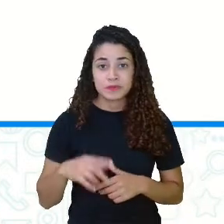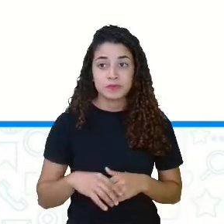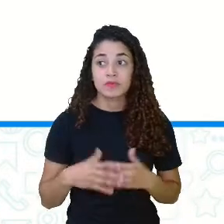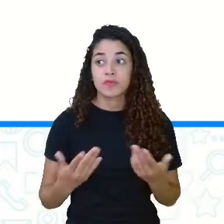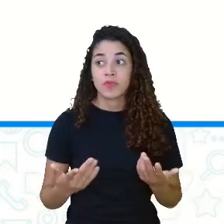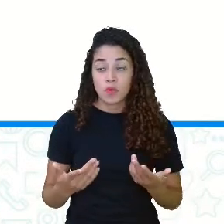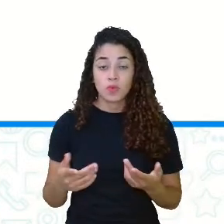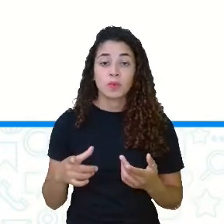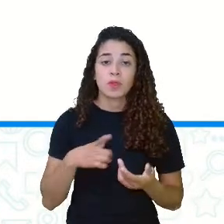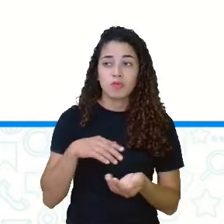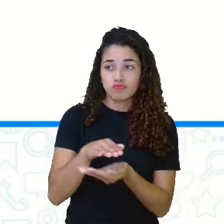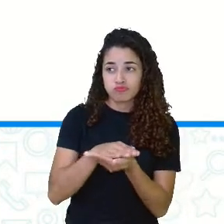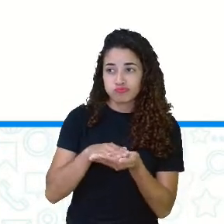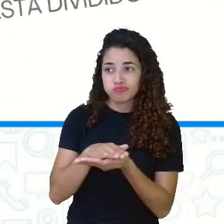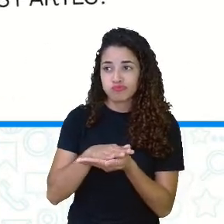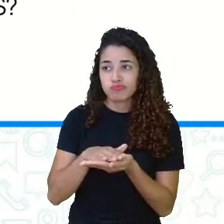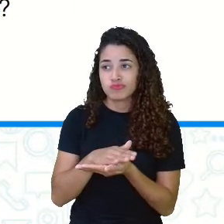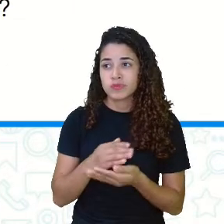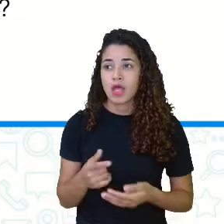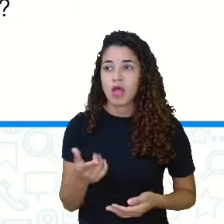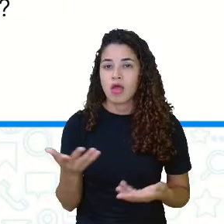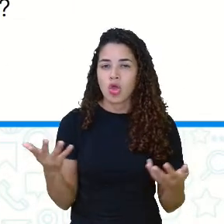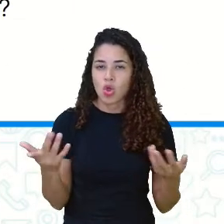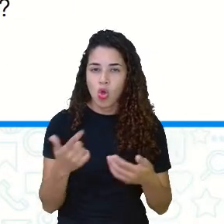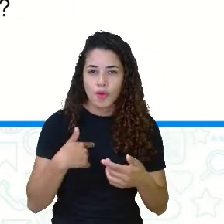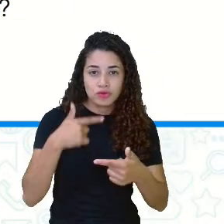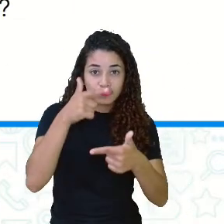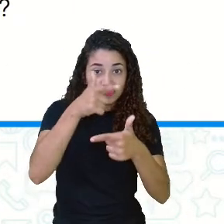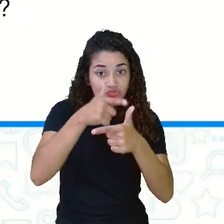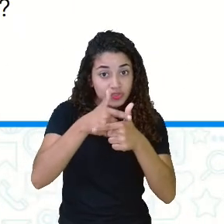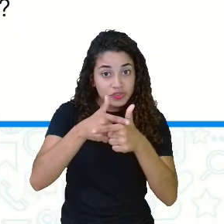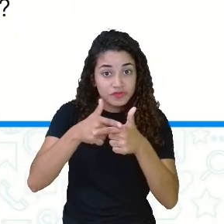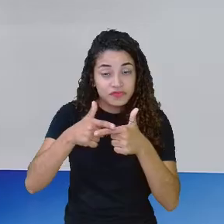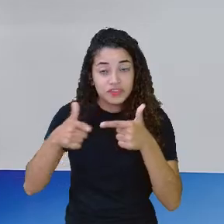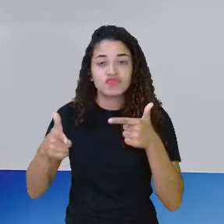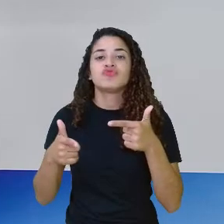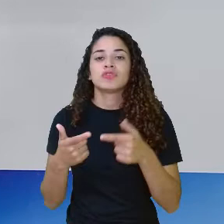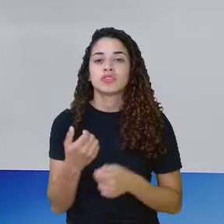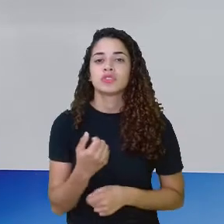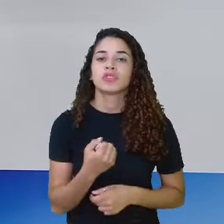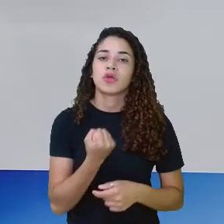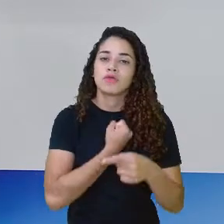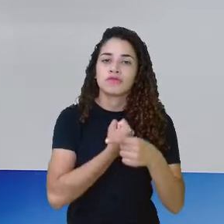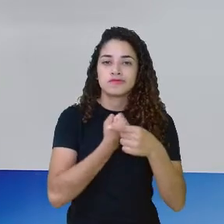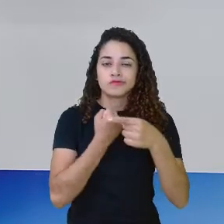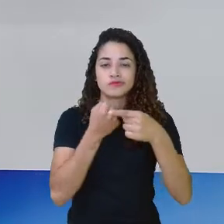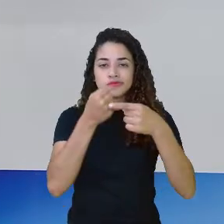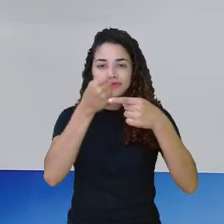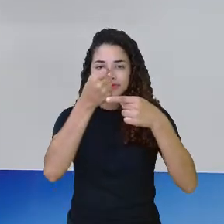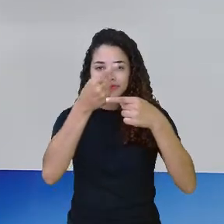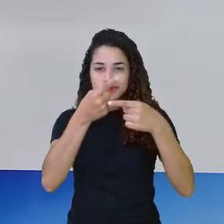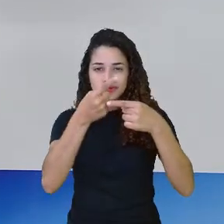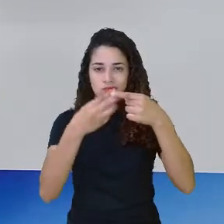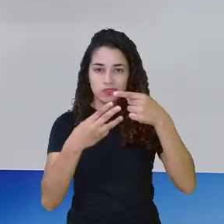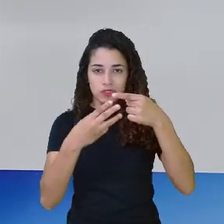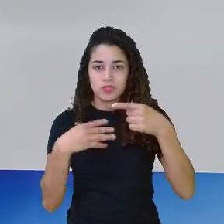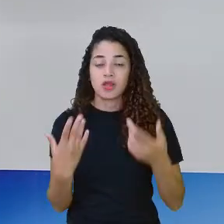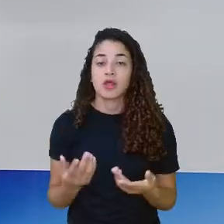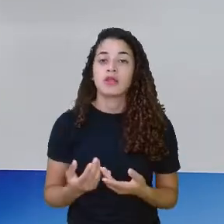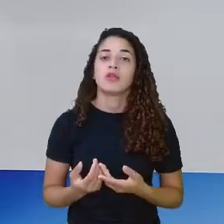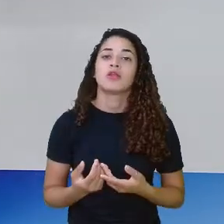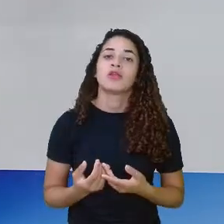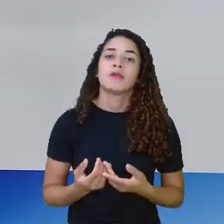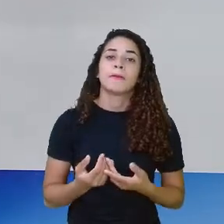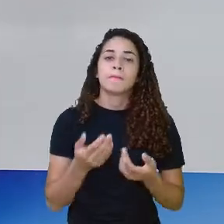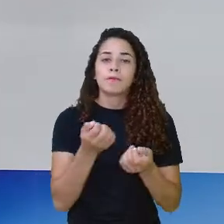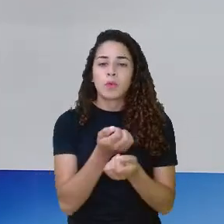beijinhos e agora eu fiz a divisão, vou na fração 1/3, o inteiro está dividido em